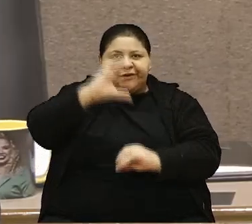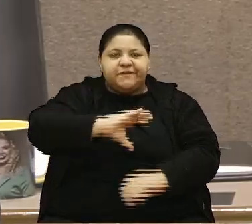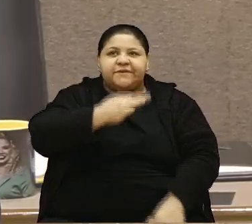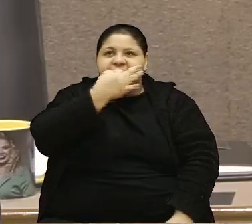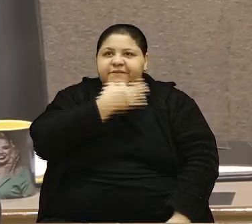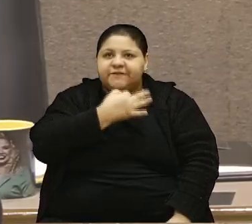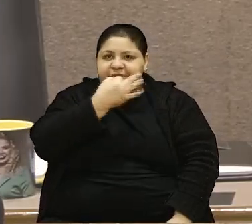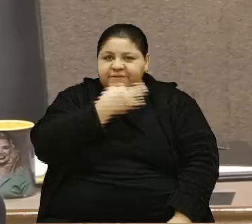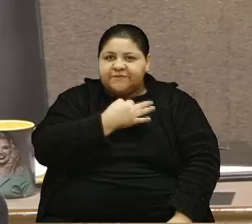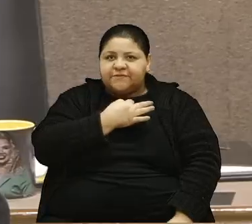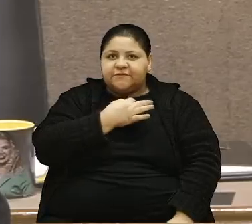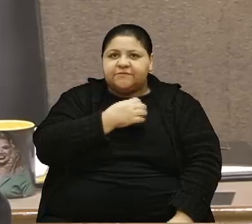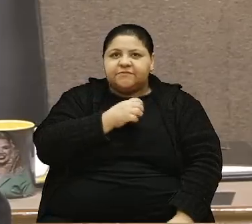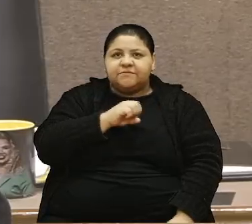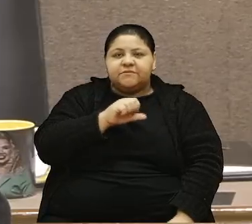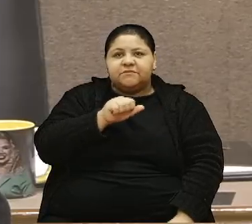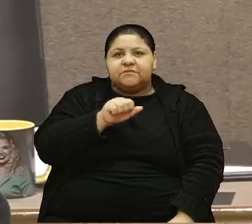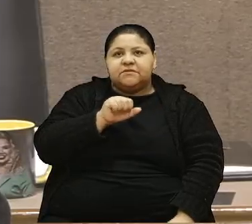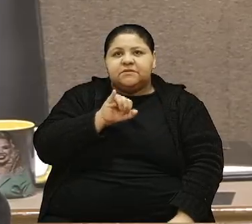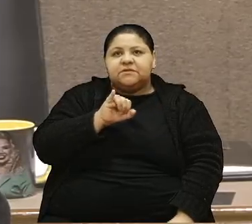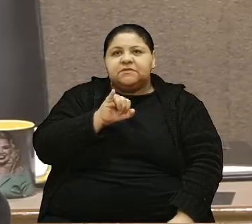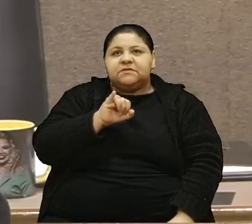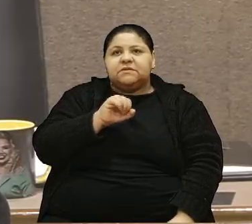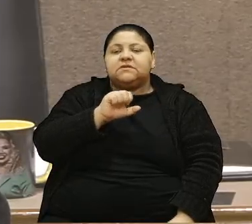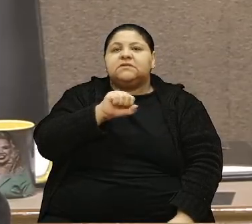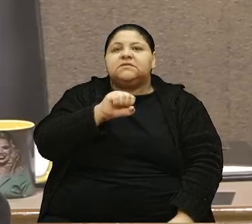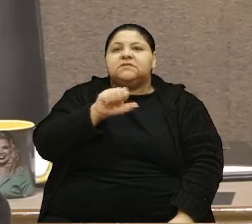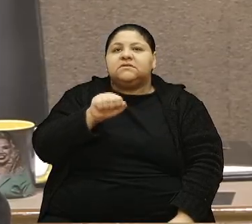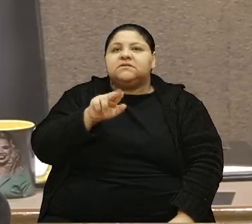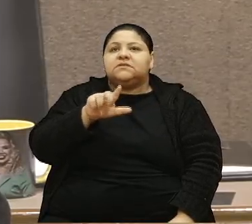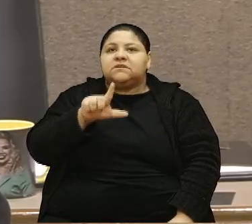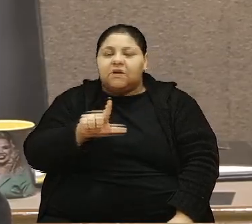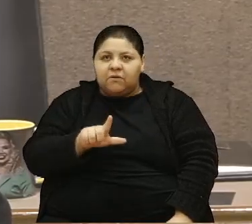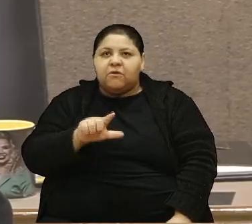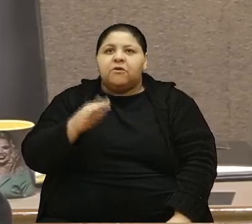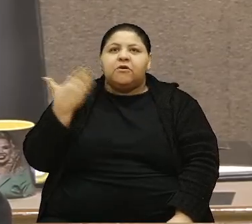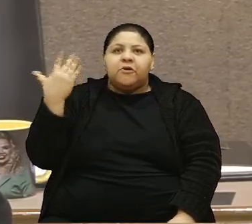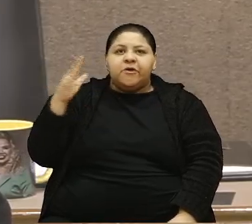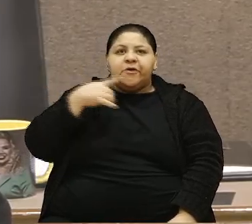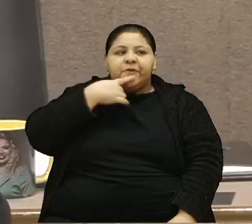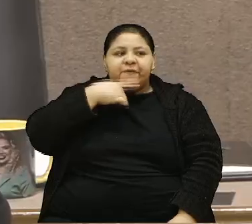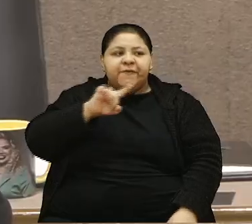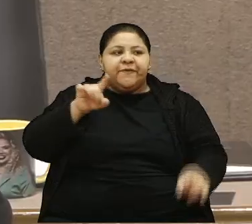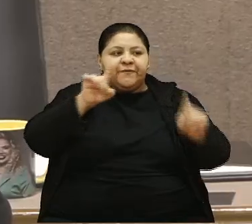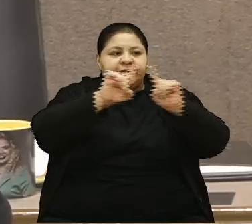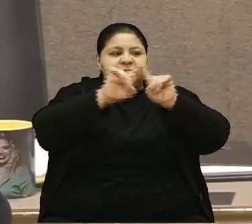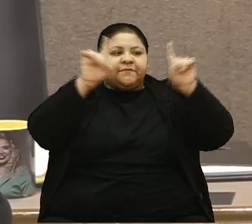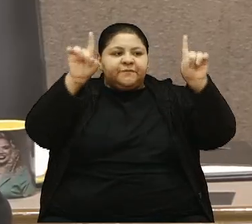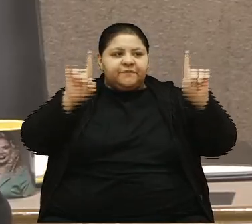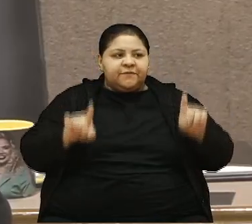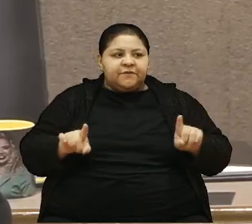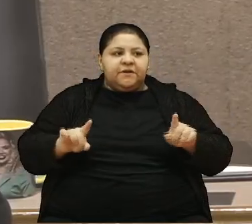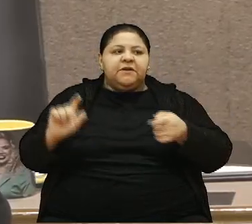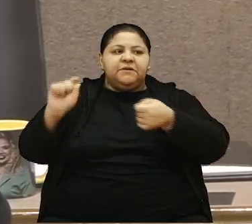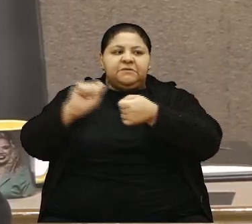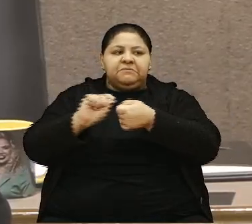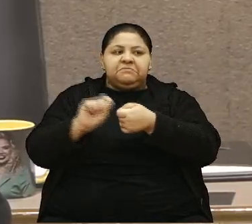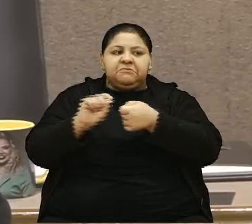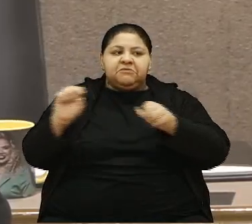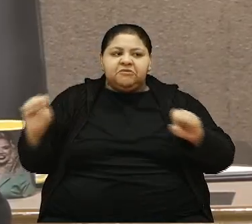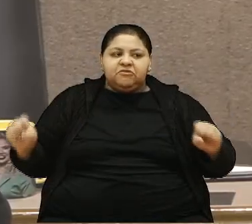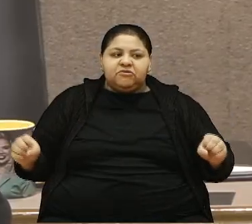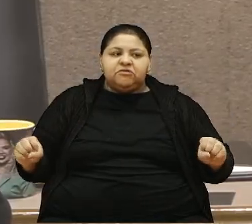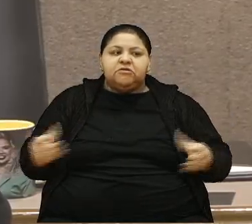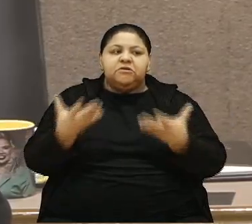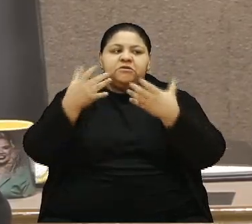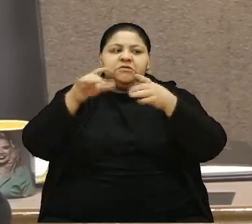caxiense do senhor Simon Lundgren. Então, meus parabéns, Caleb, e a equipe que fizeram um lindo evento ontem à noite aqui, muito